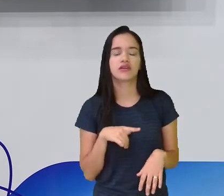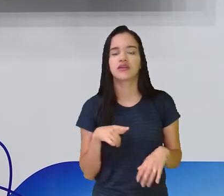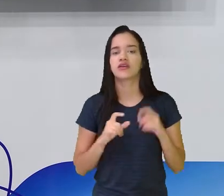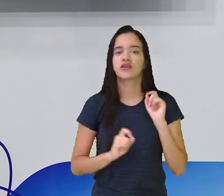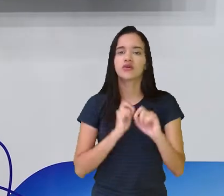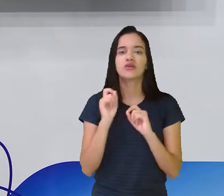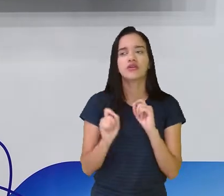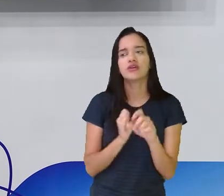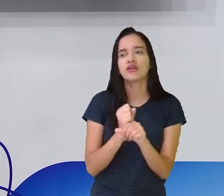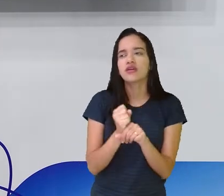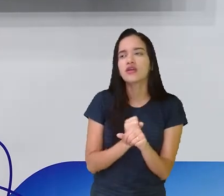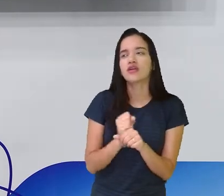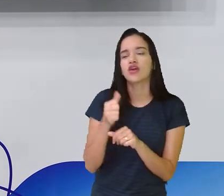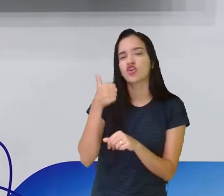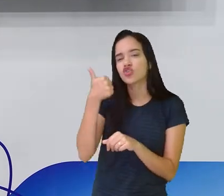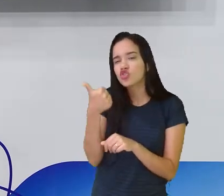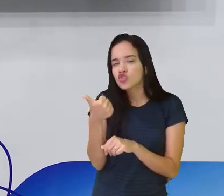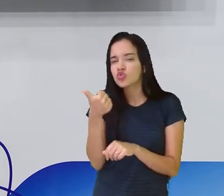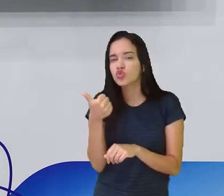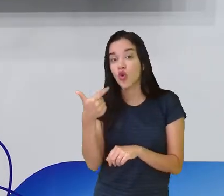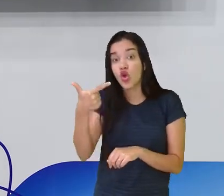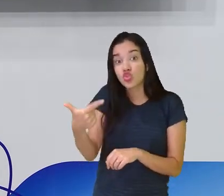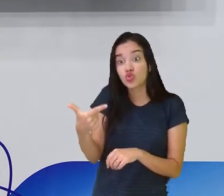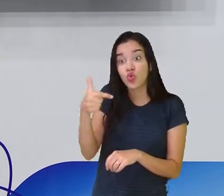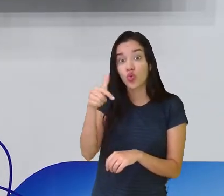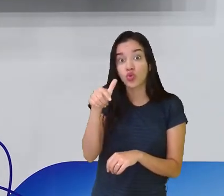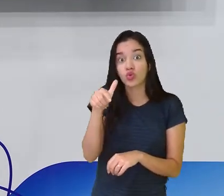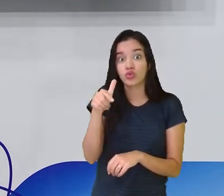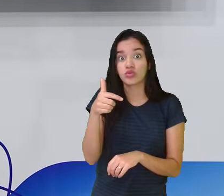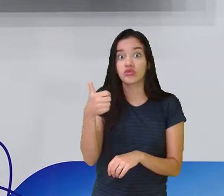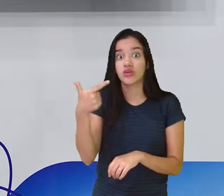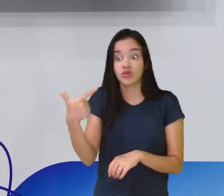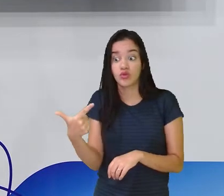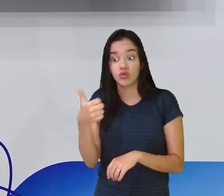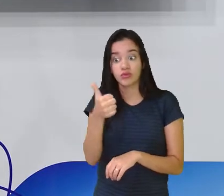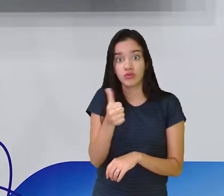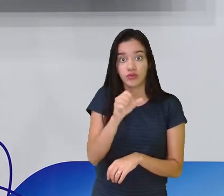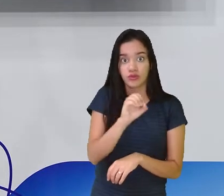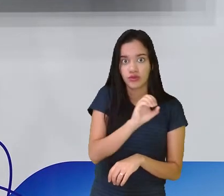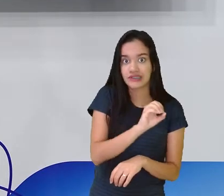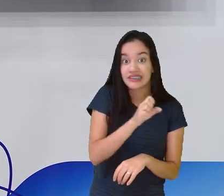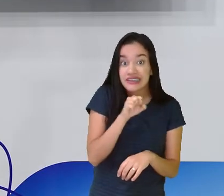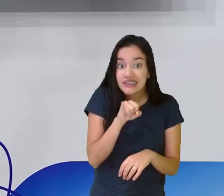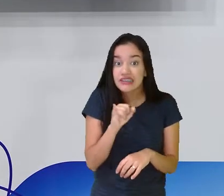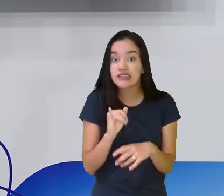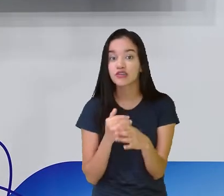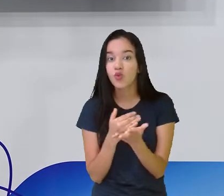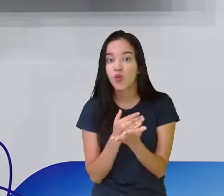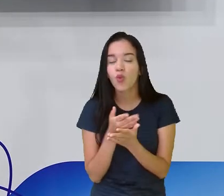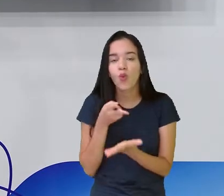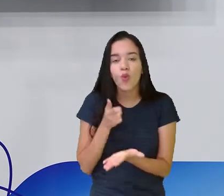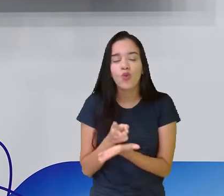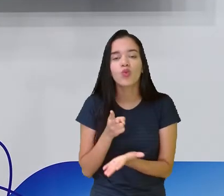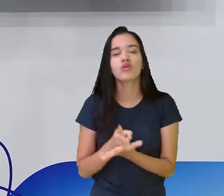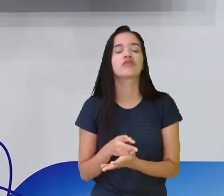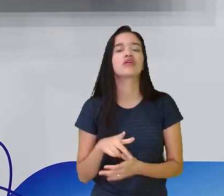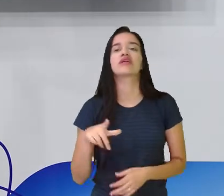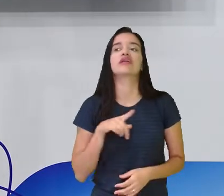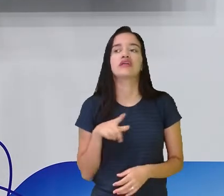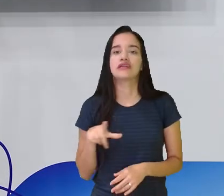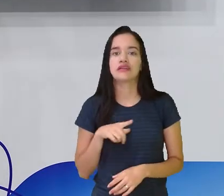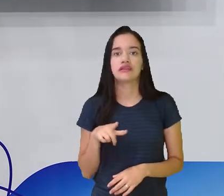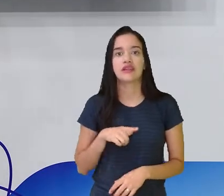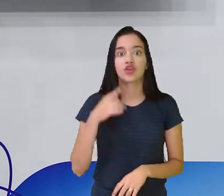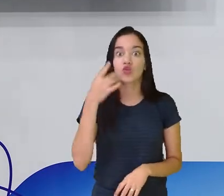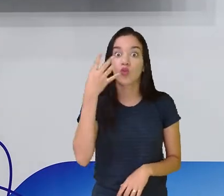em 2100, se continuar esse processo de aquecimento global, a gente vai ter mais 4